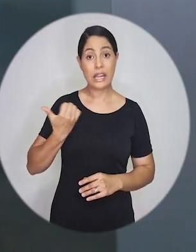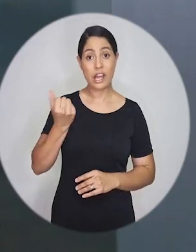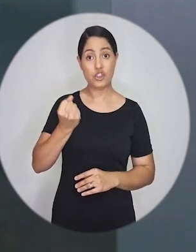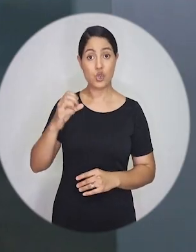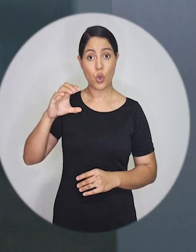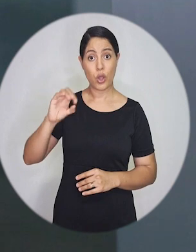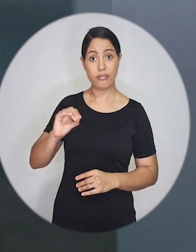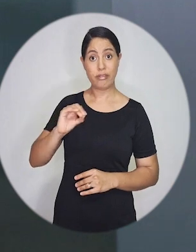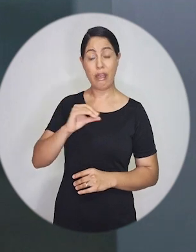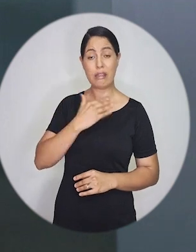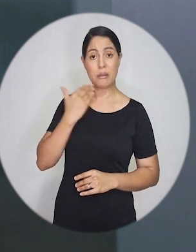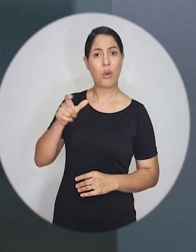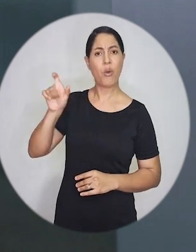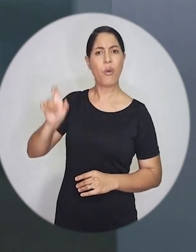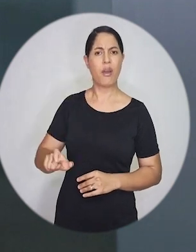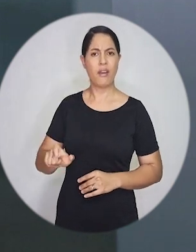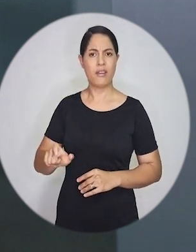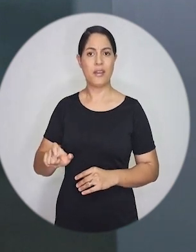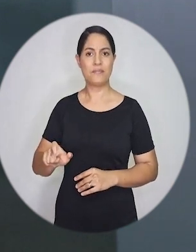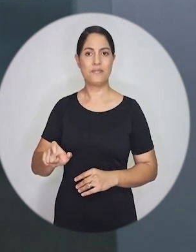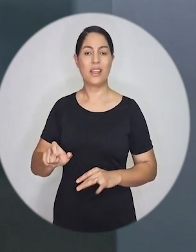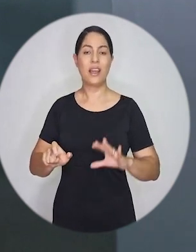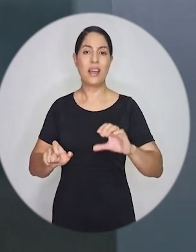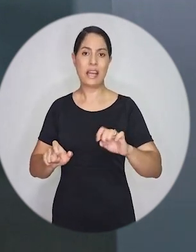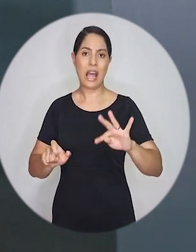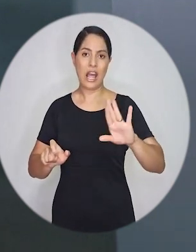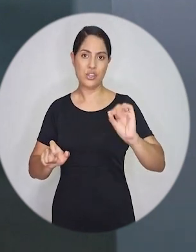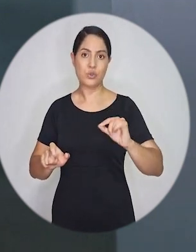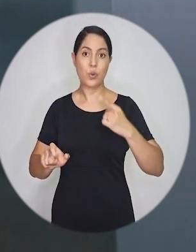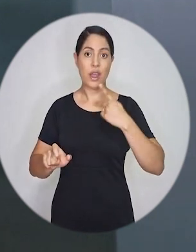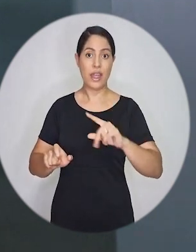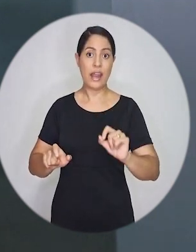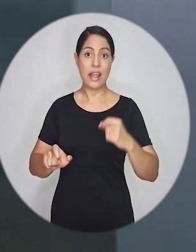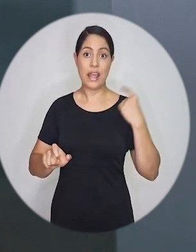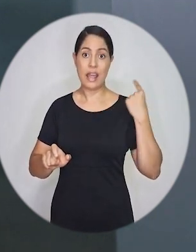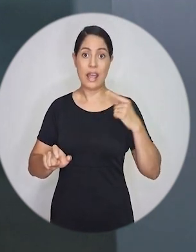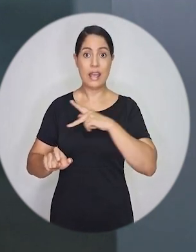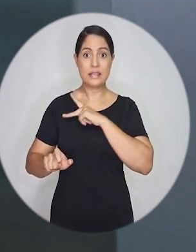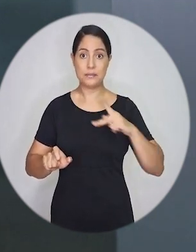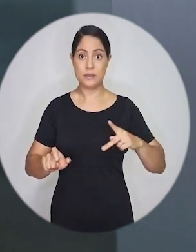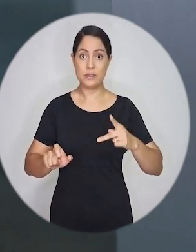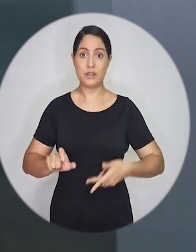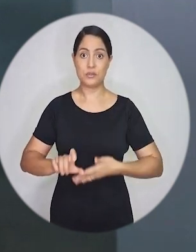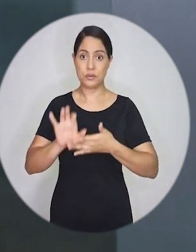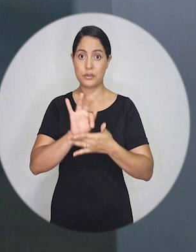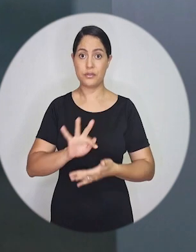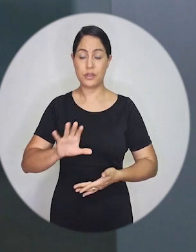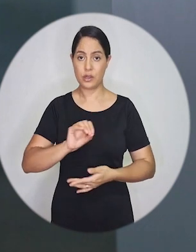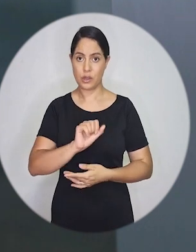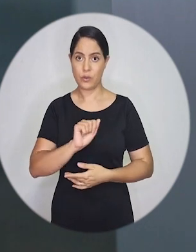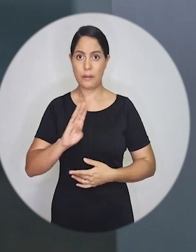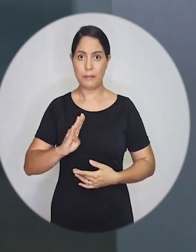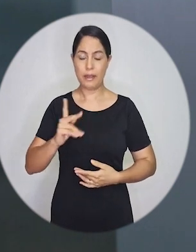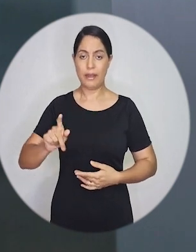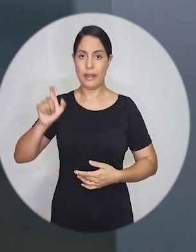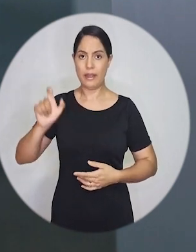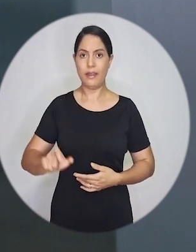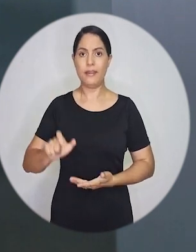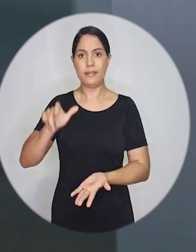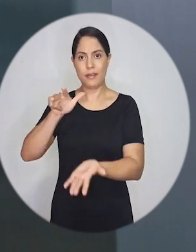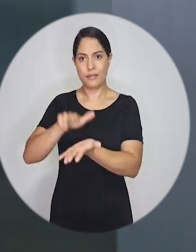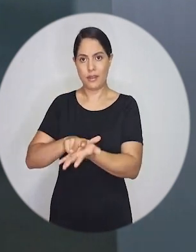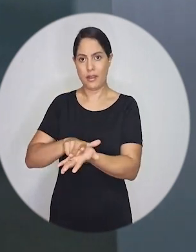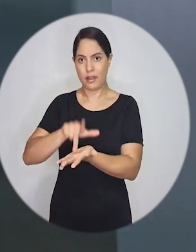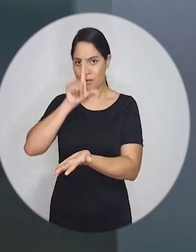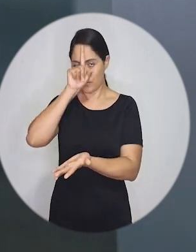Morreu aos 81 anos o advogado Reginaldo Oscar de Castro, ex-presidente do Conselho Federal da Ordem dos Advogados do Brasil.